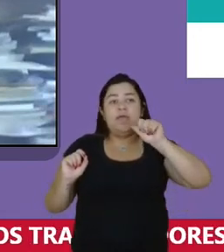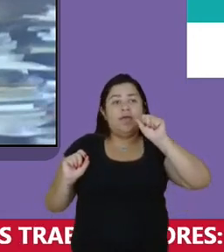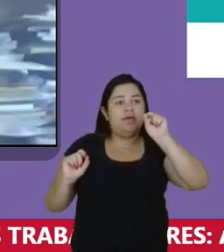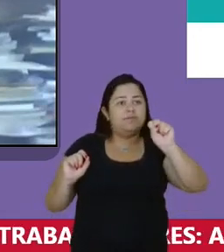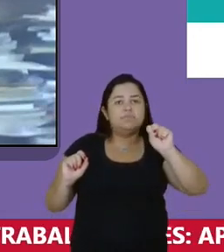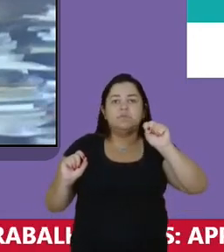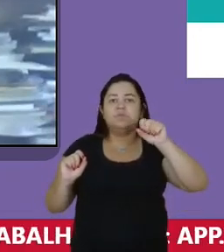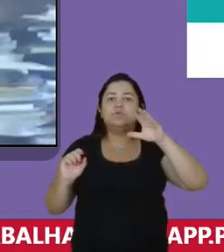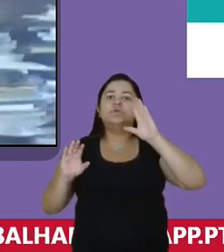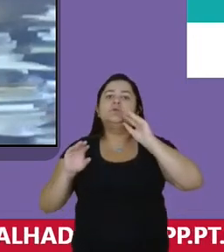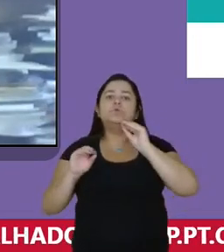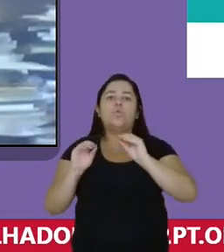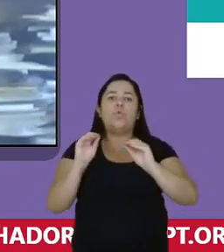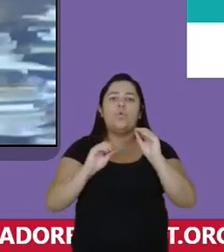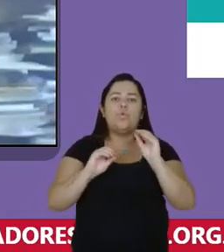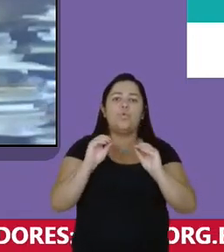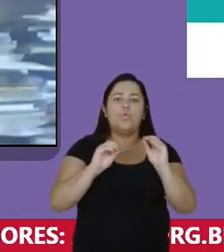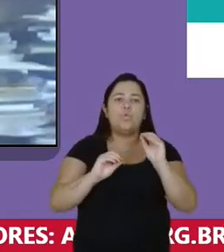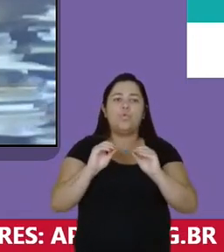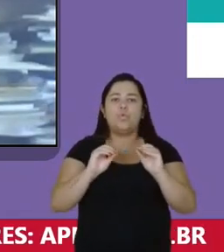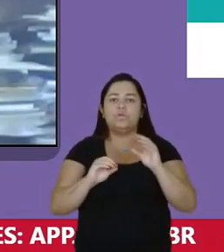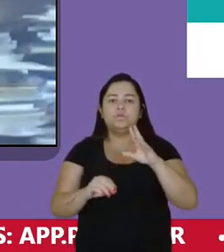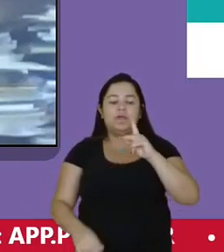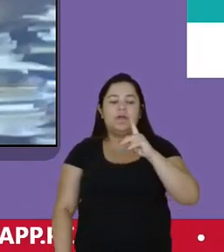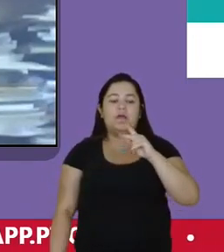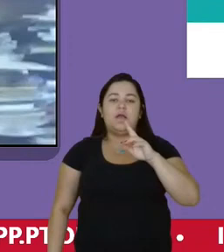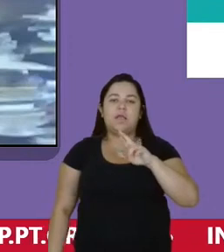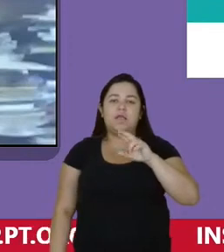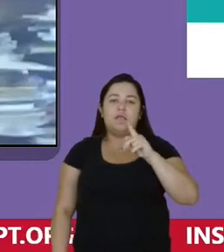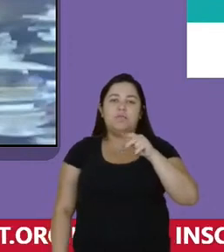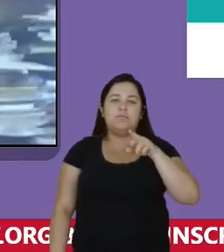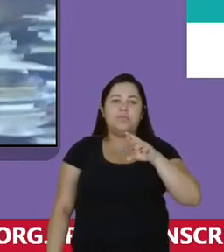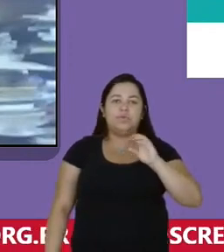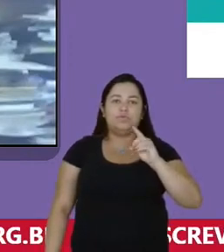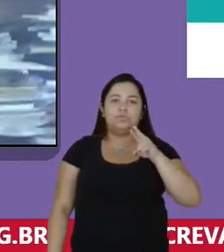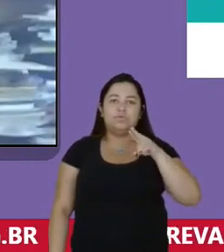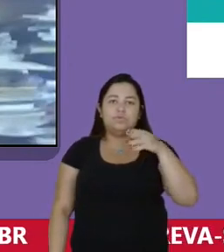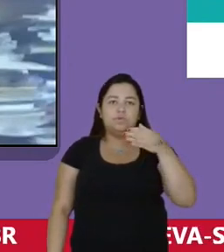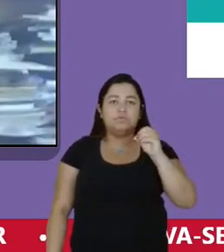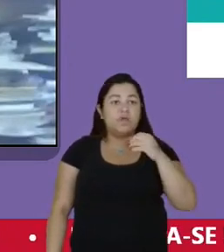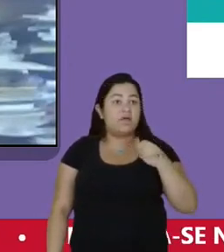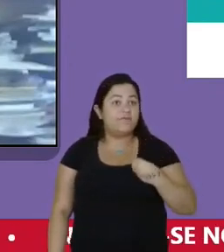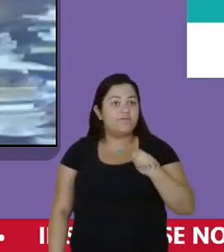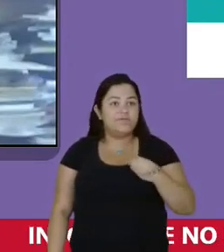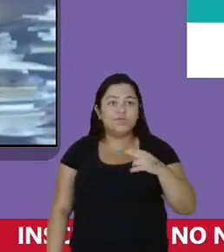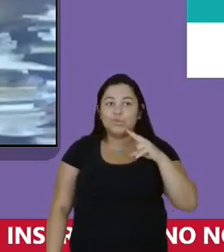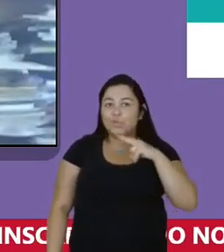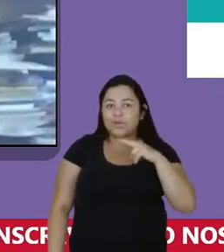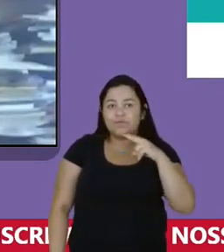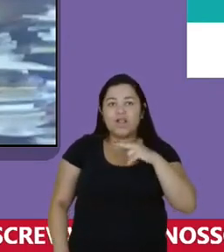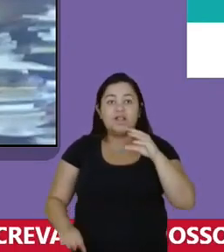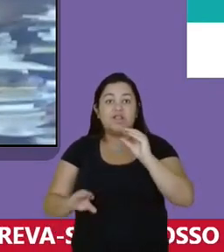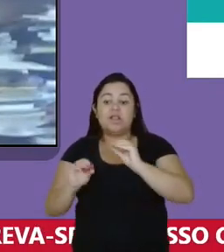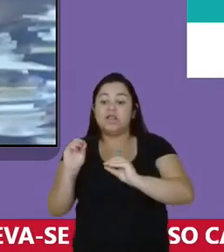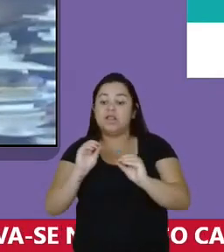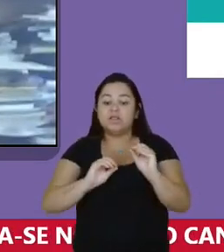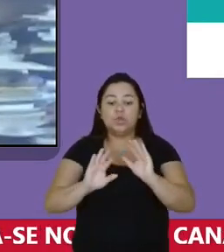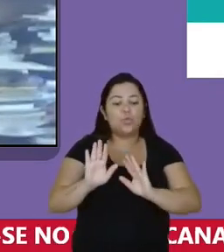é que cuidam da reprodução da vida no privado. Elas é que